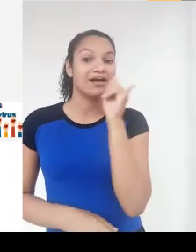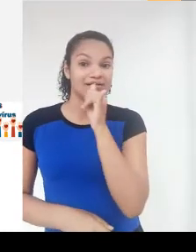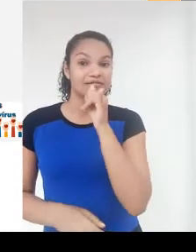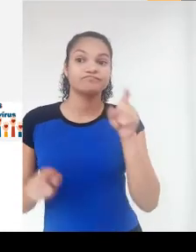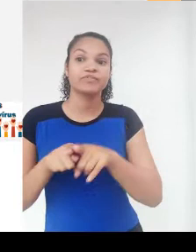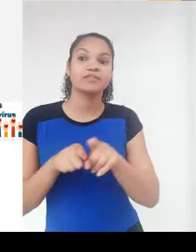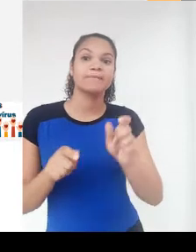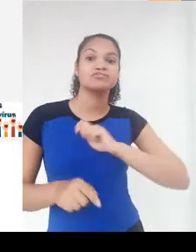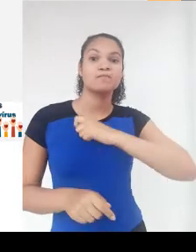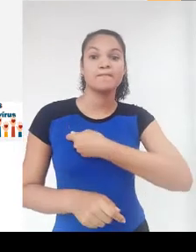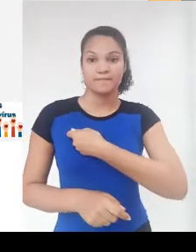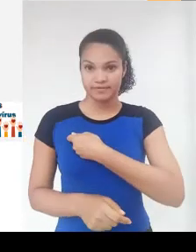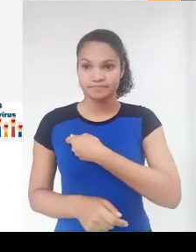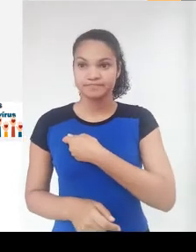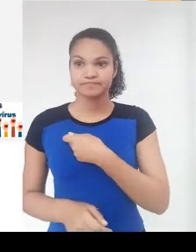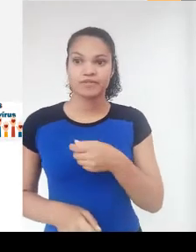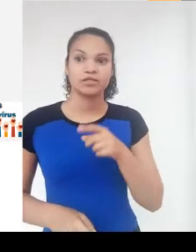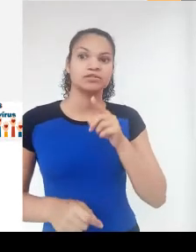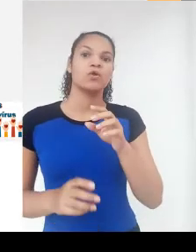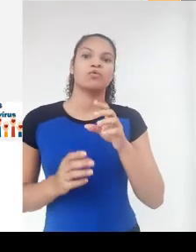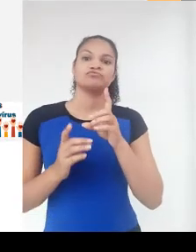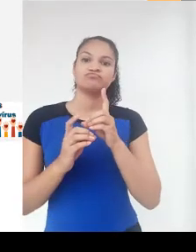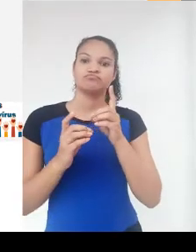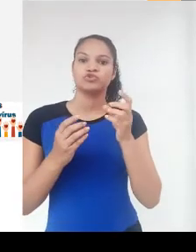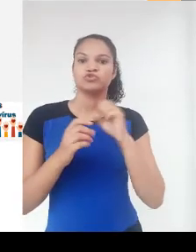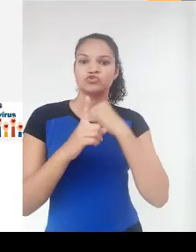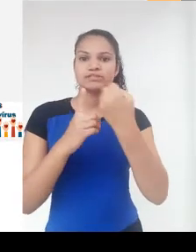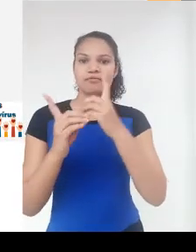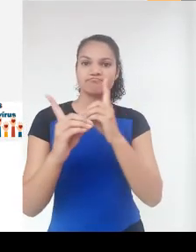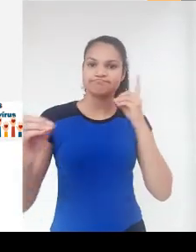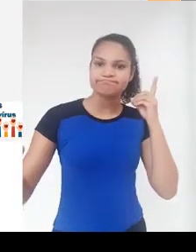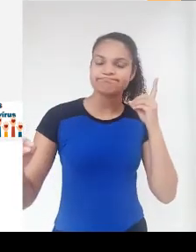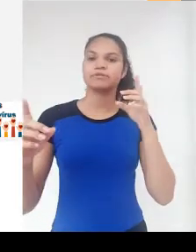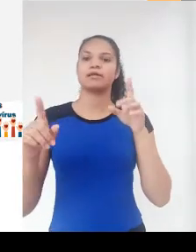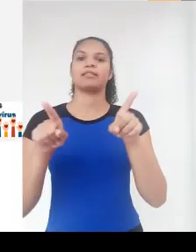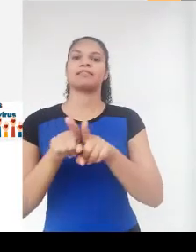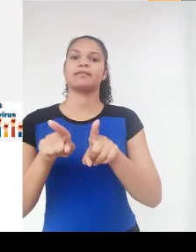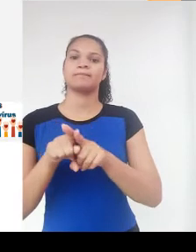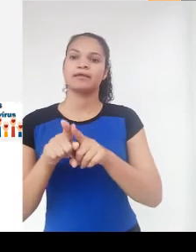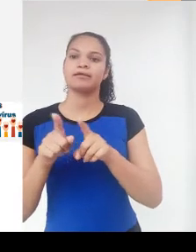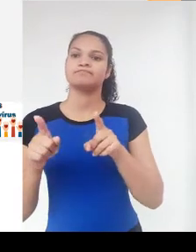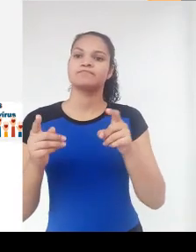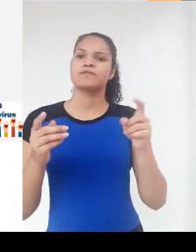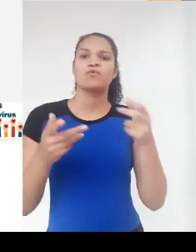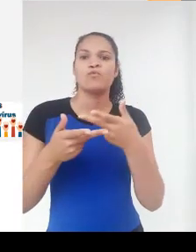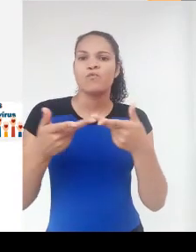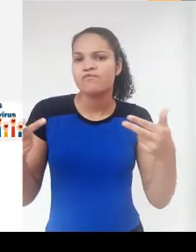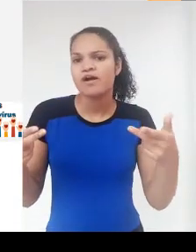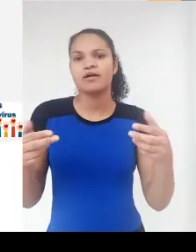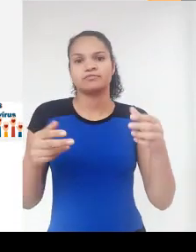Espanha. Então, distanciamento social, banir eventos públicos, fechar as escolas, a